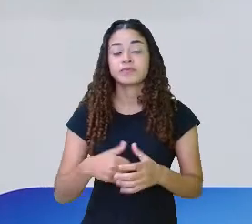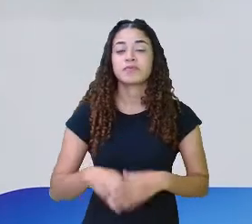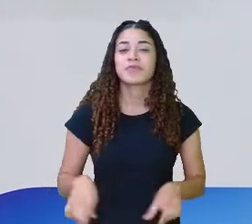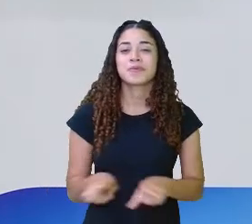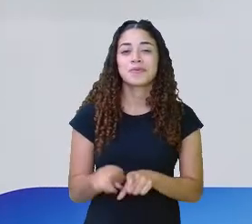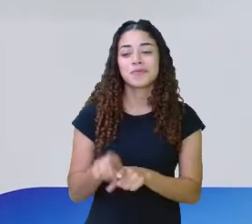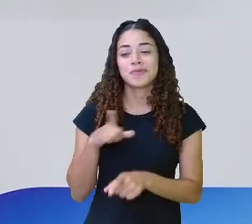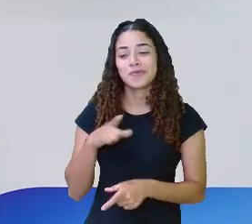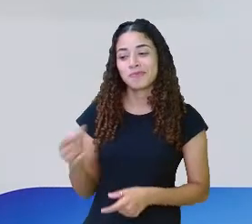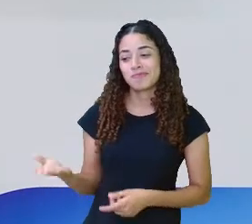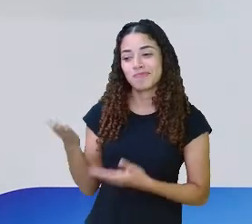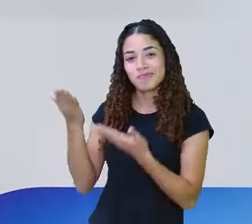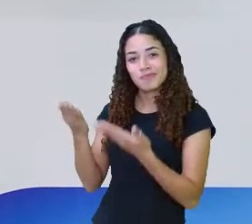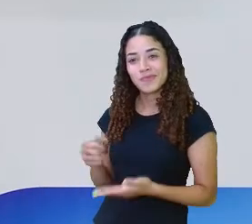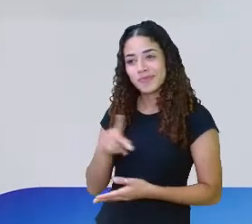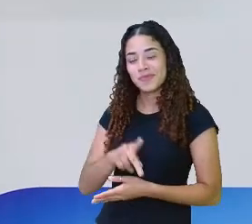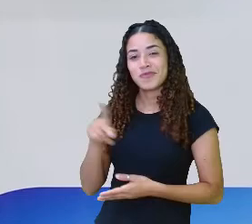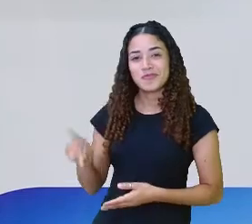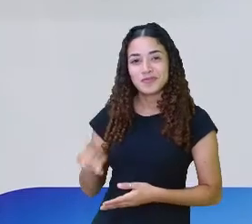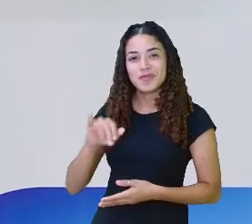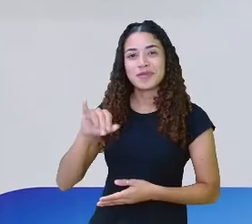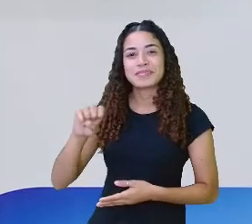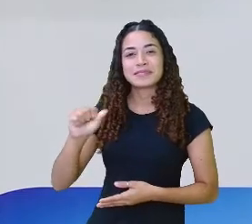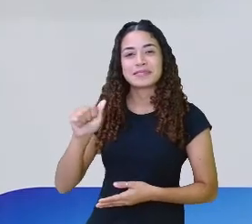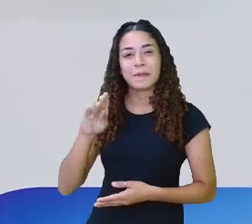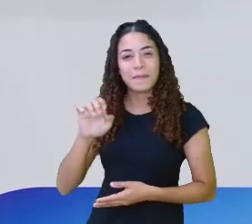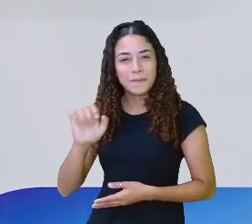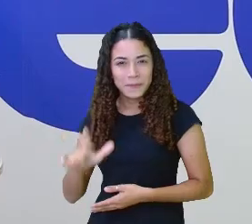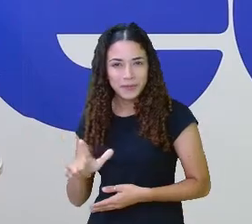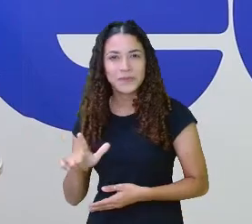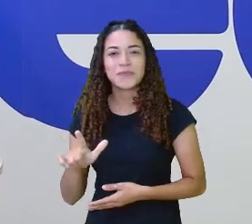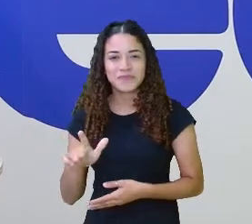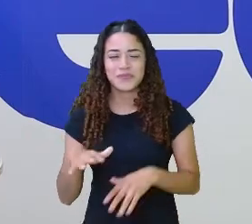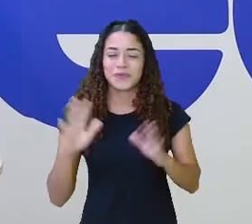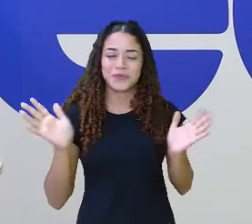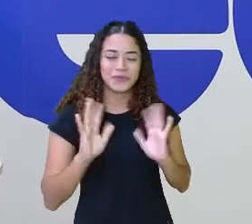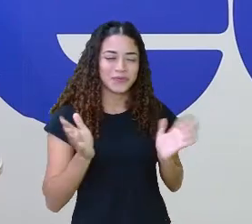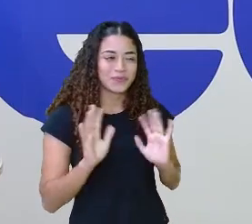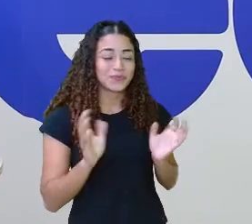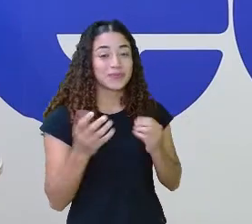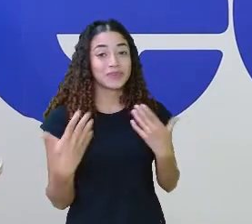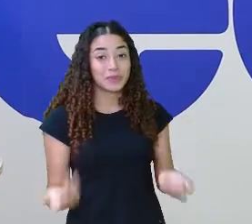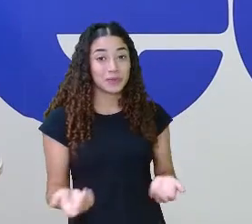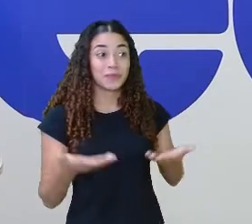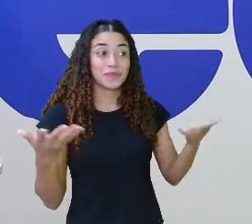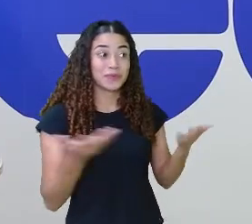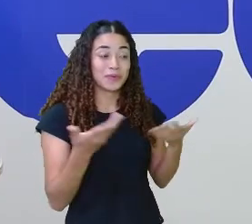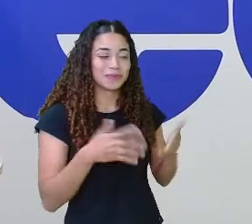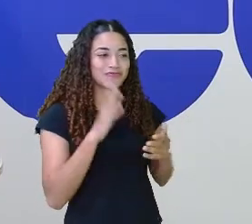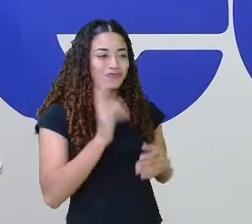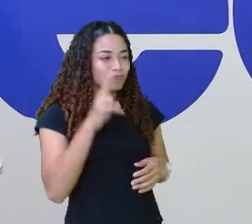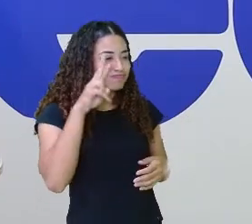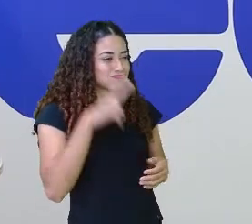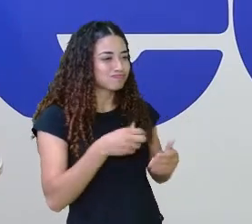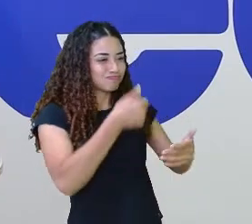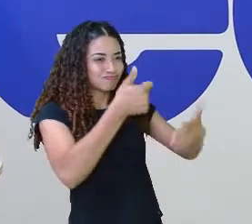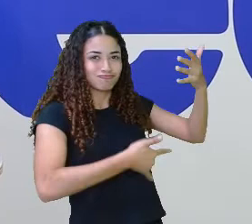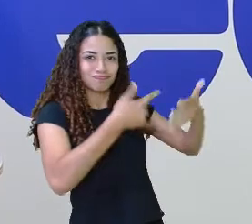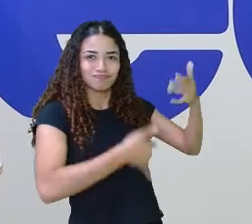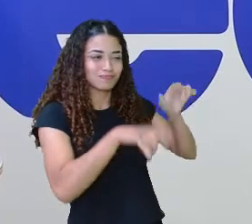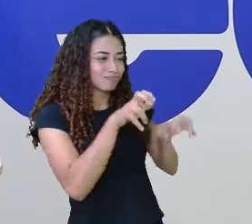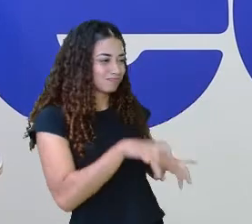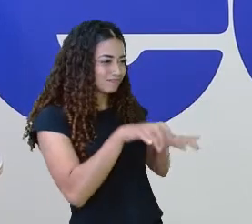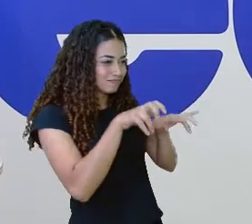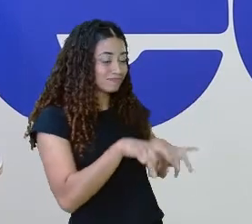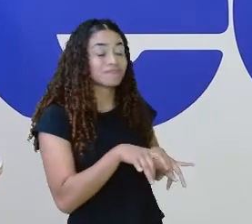a participação da nossa professora Isabel Borges. Olá, professora. Olá, Carol. Carol, já estou aqui ligadinha, atenta, né? Aqui